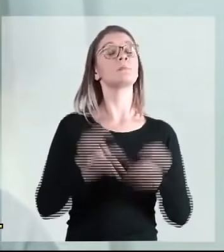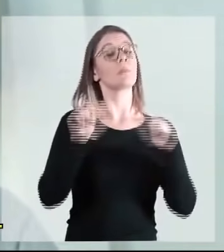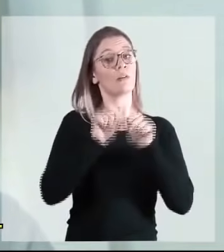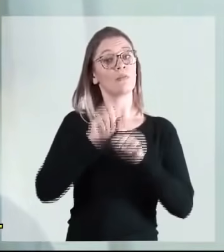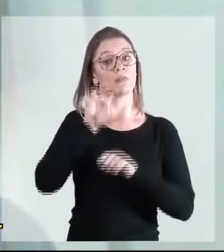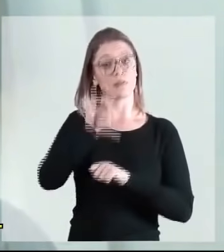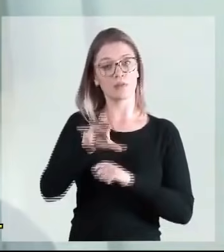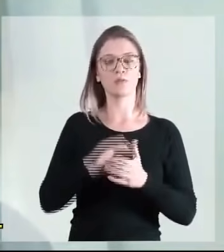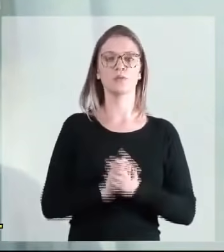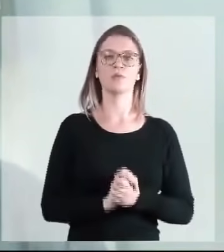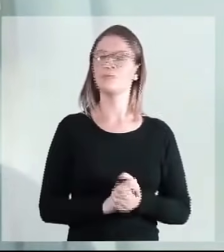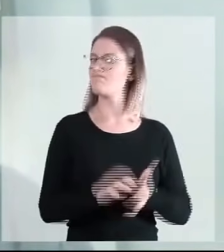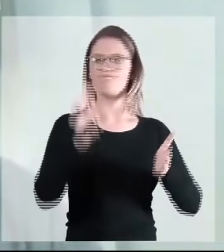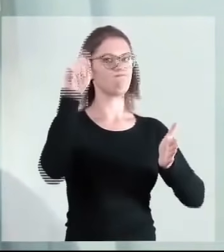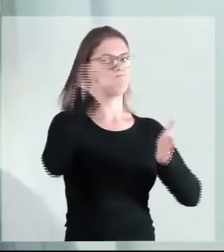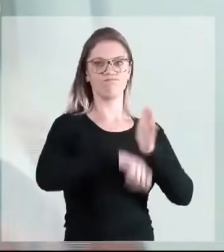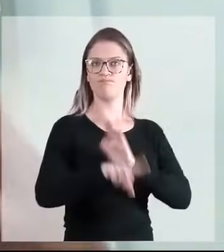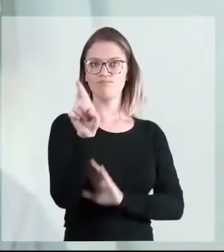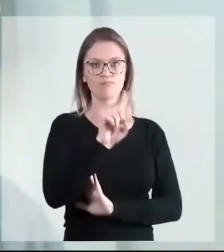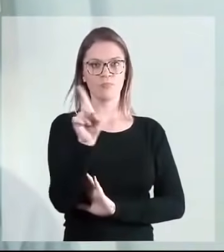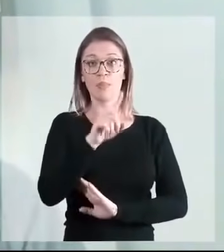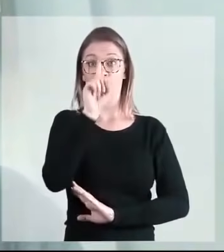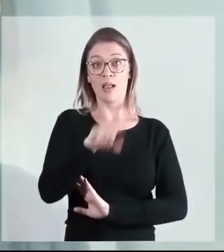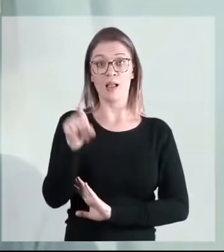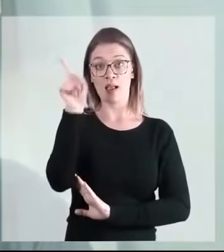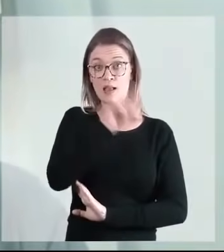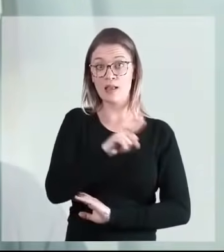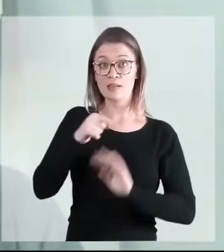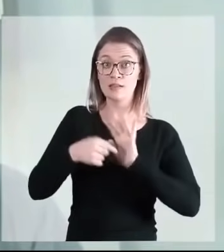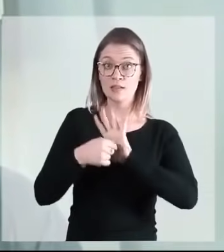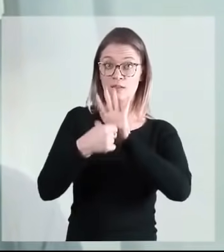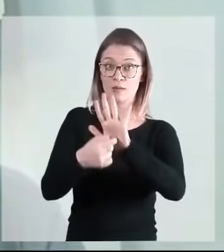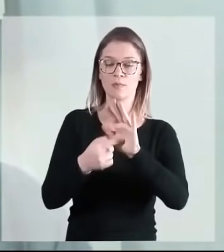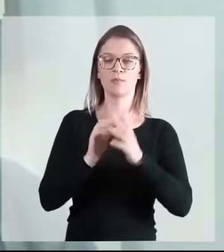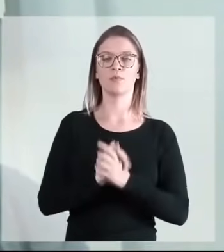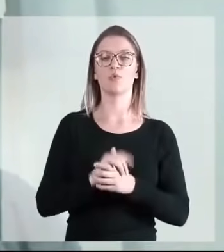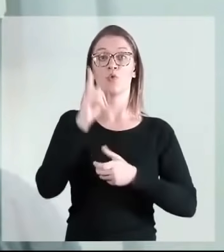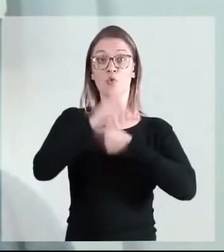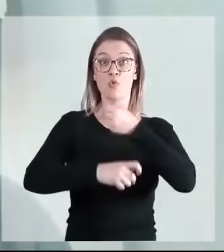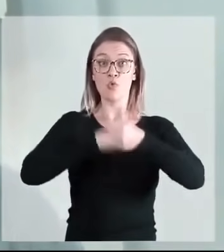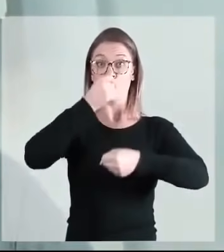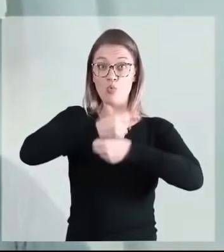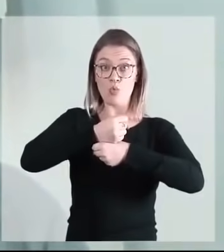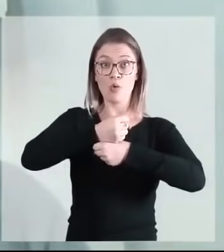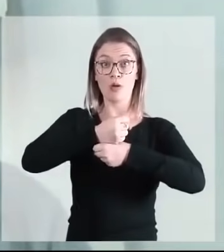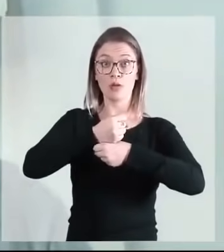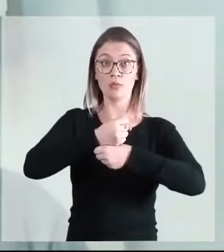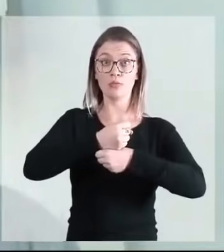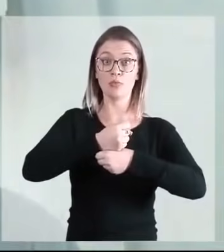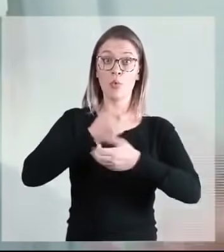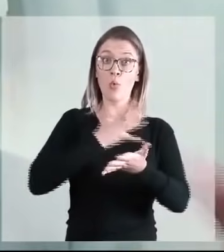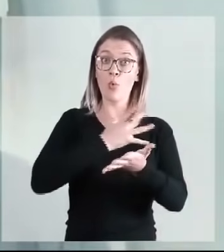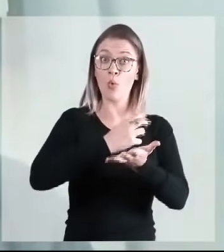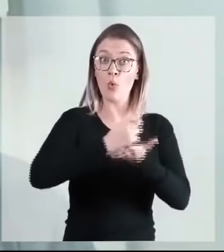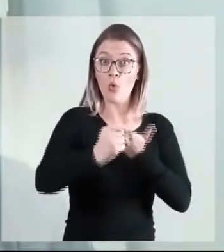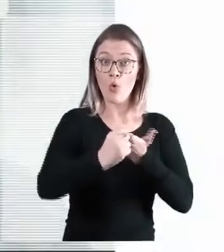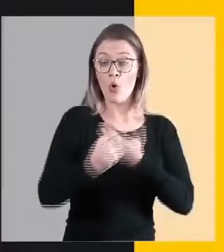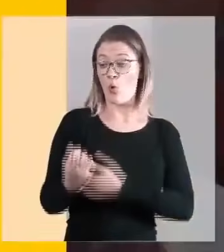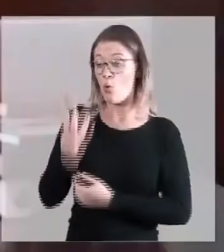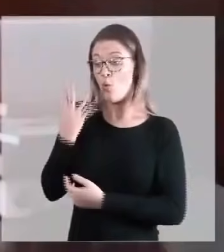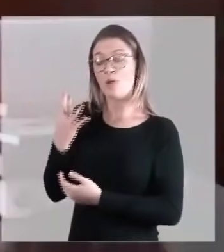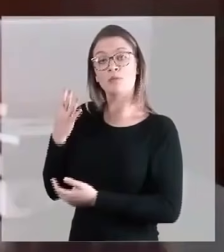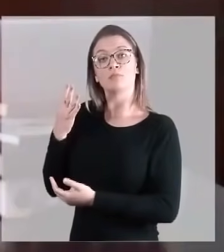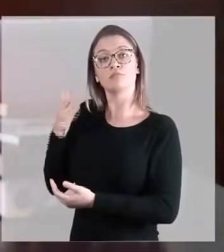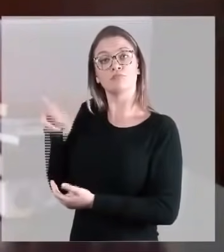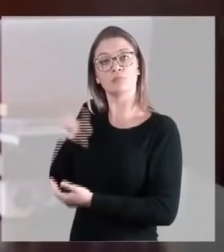e aí cancelaram a mostra. Passou-se um ano, em 2019 recebi um processo. Depois de um ano, quatro professores me processaram, falando que eu tinha os